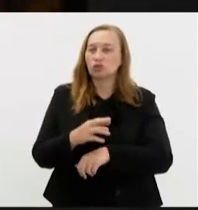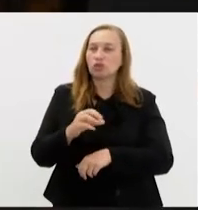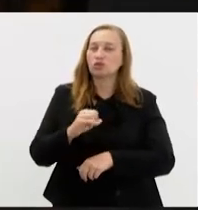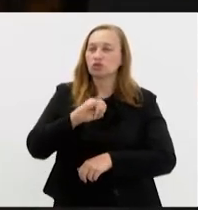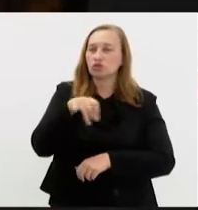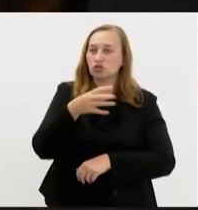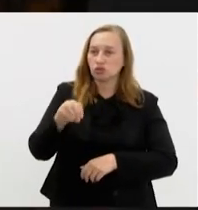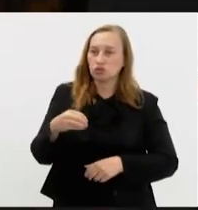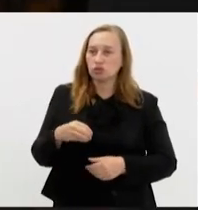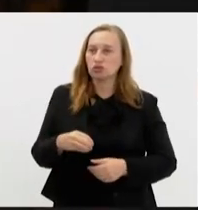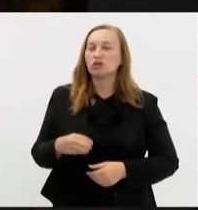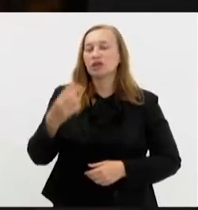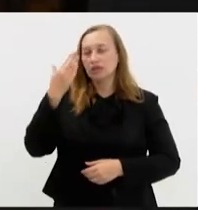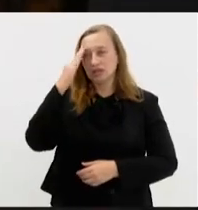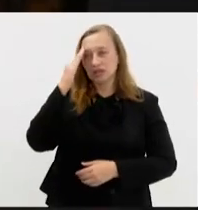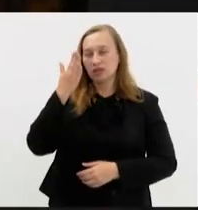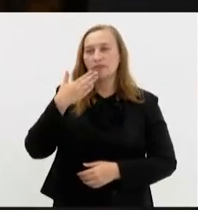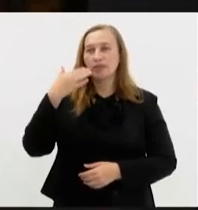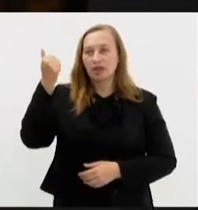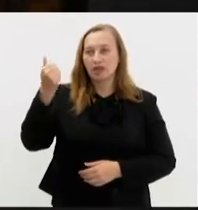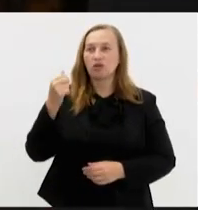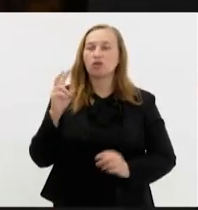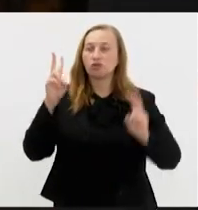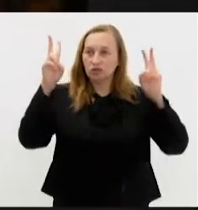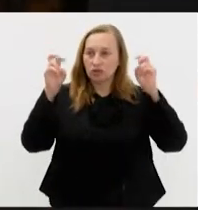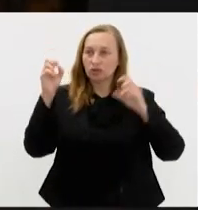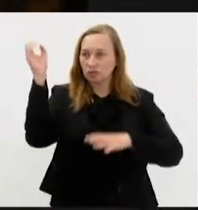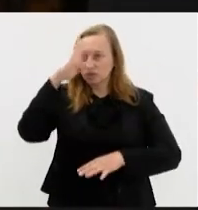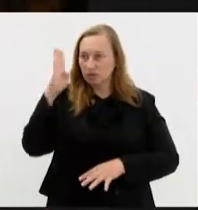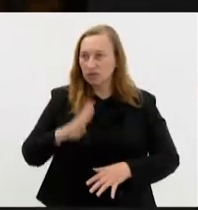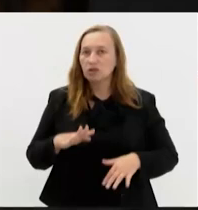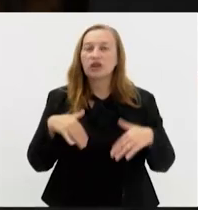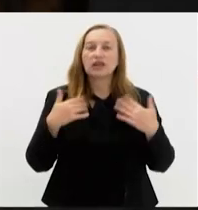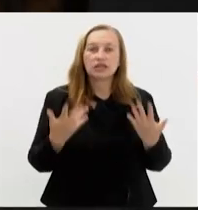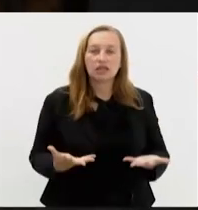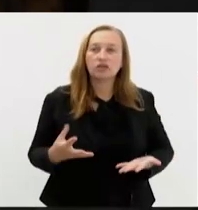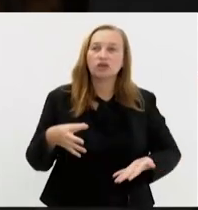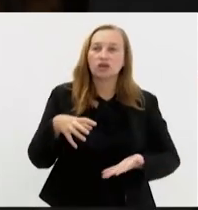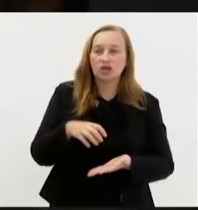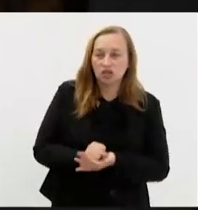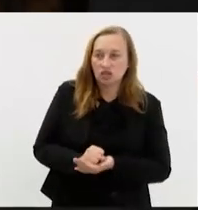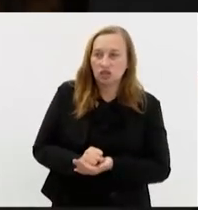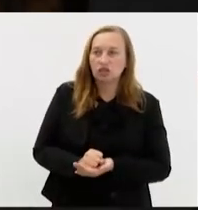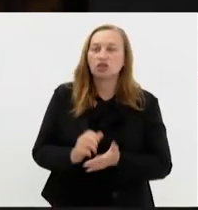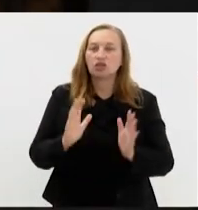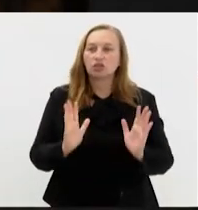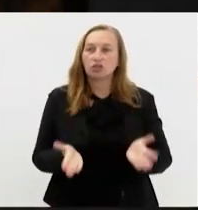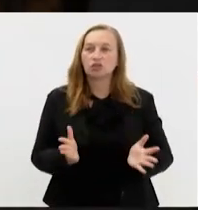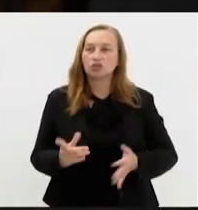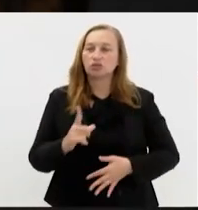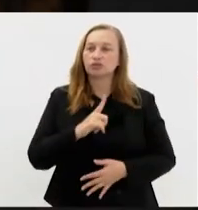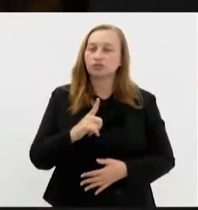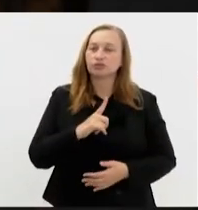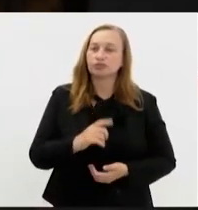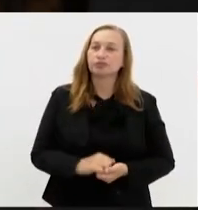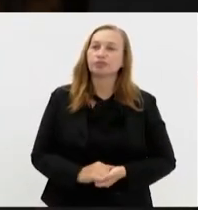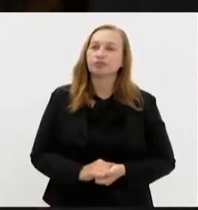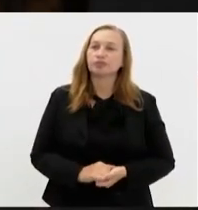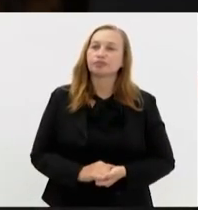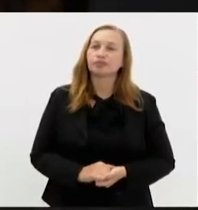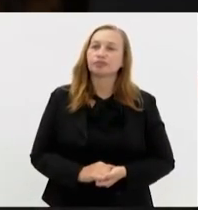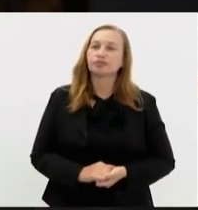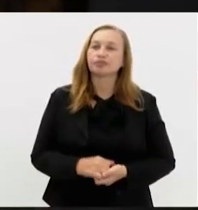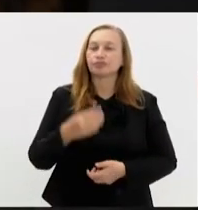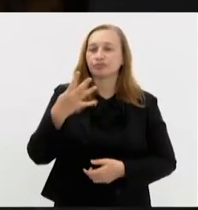autoridade sobre o tema no no Brasil então eu deixo aqui registrado que hoje a gente tá tendo essa esse lançamento da